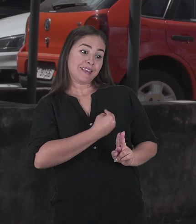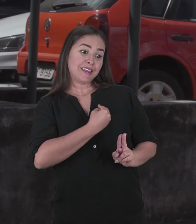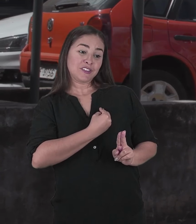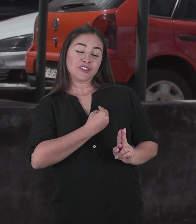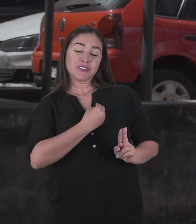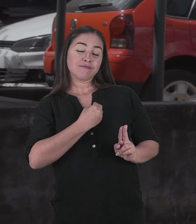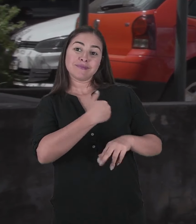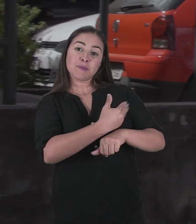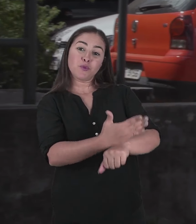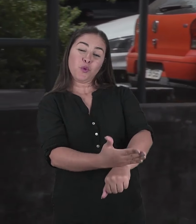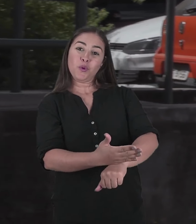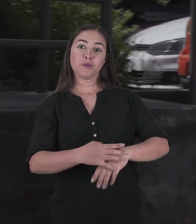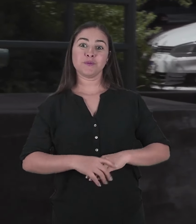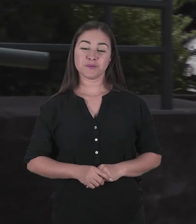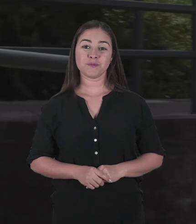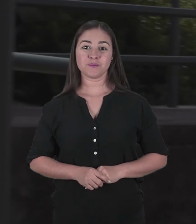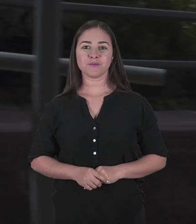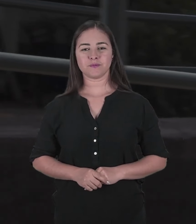momentos.